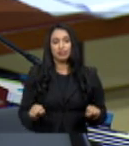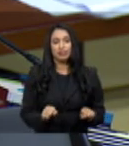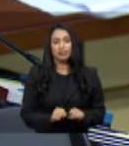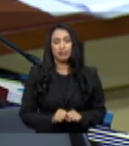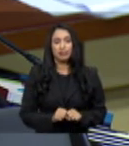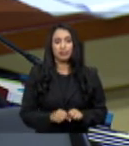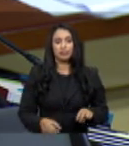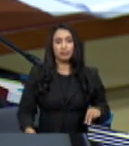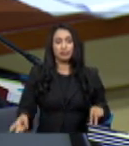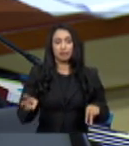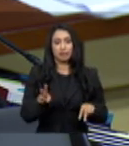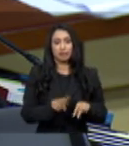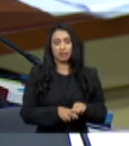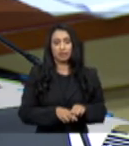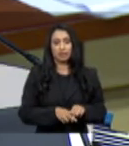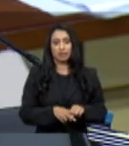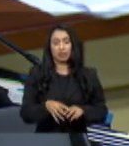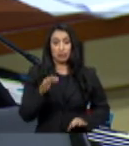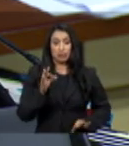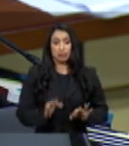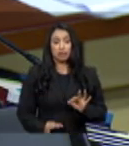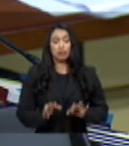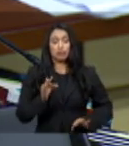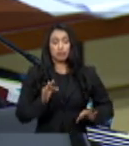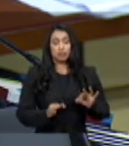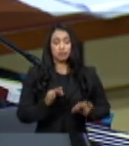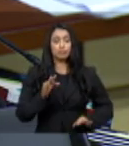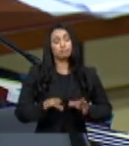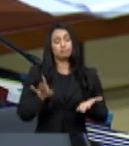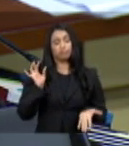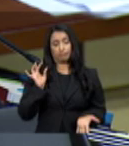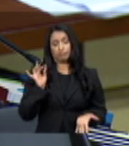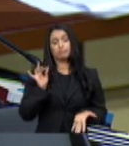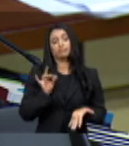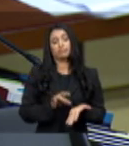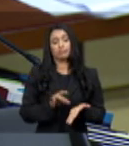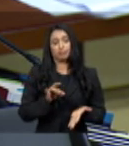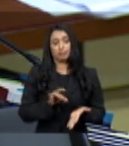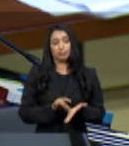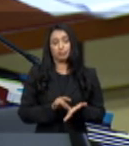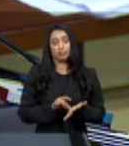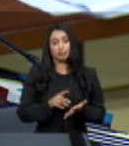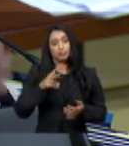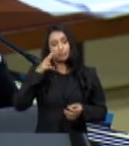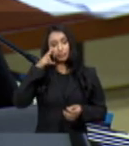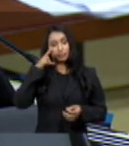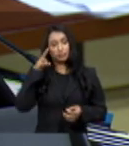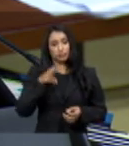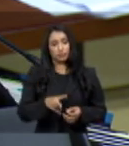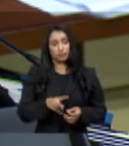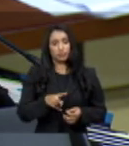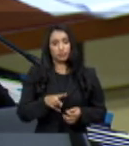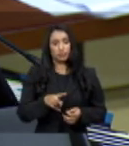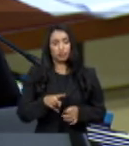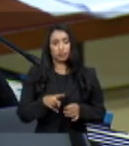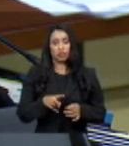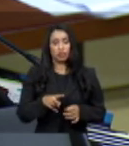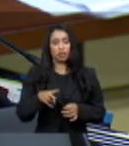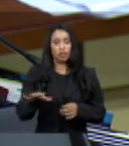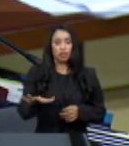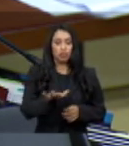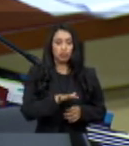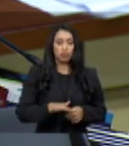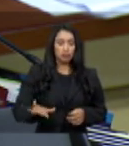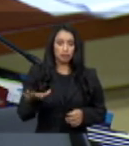e na qual este tribunal de fato reconheceu a existência de um quadro geral